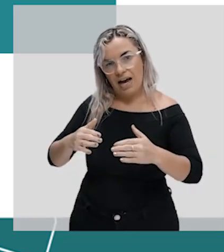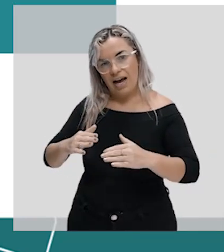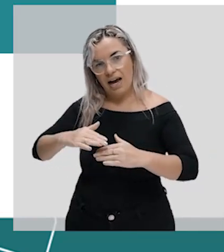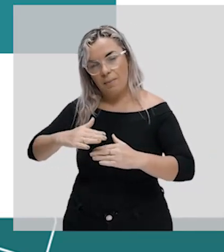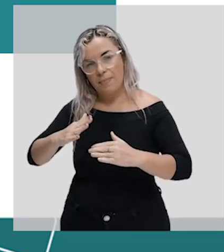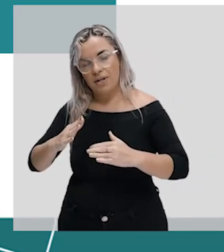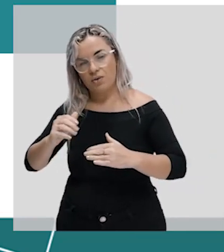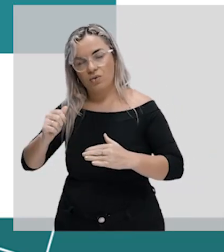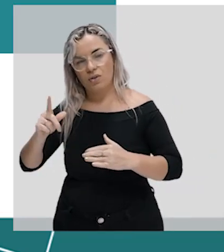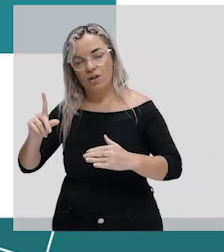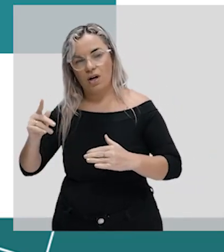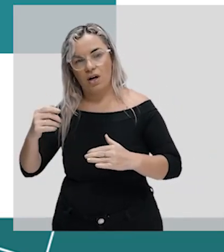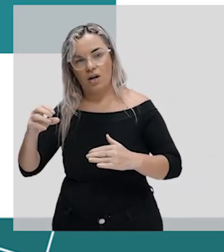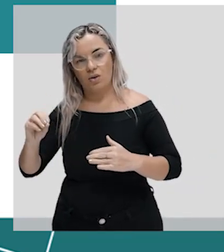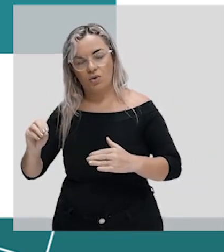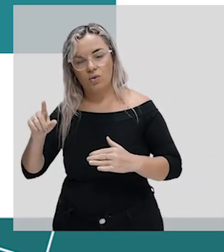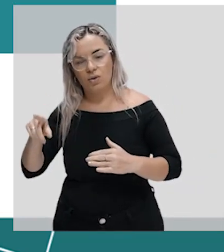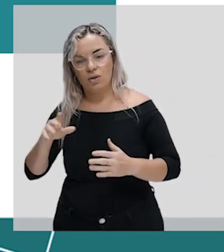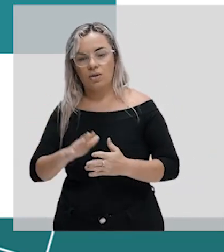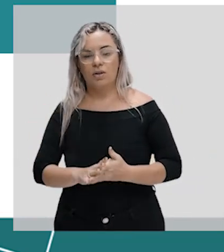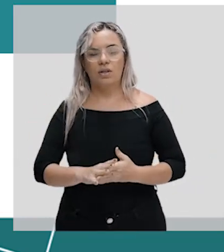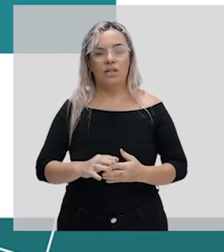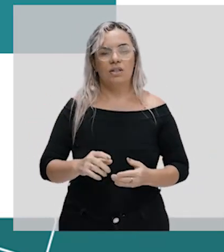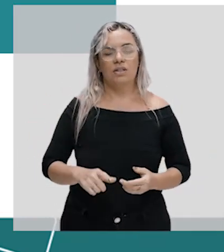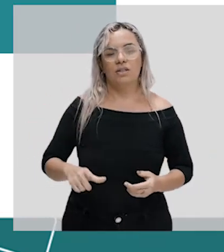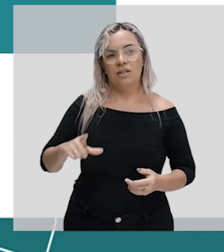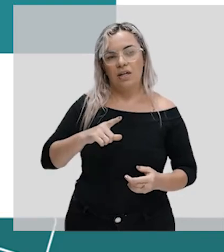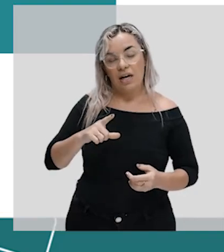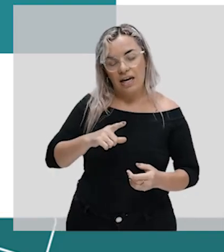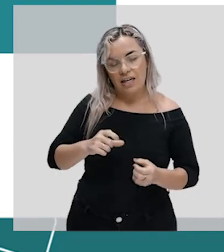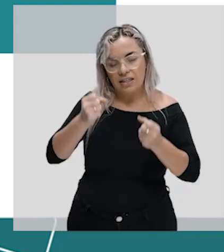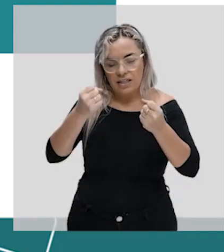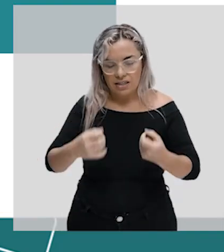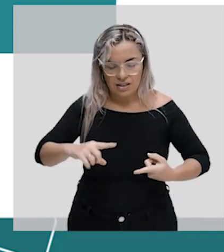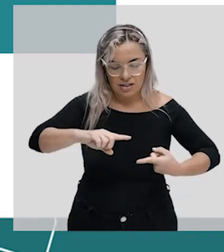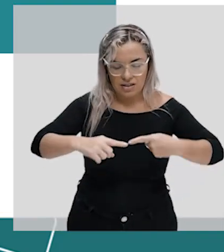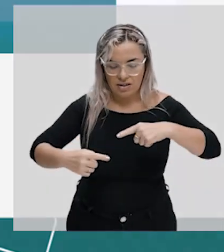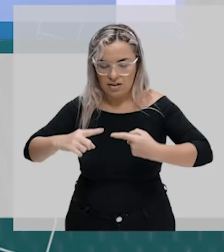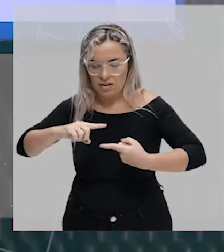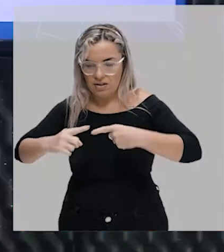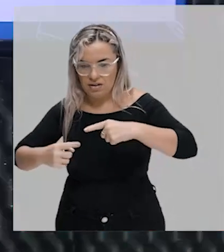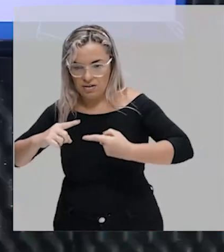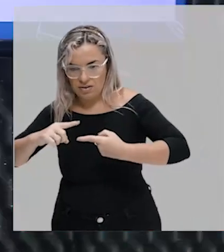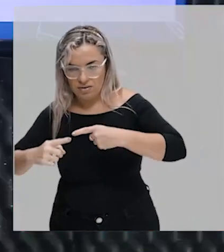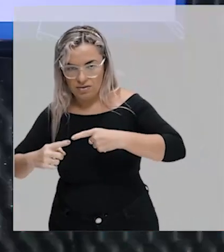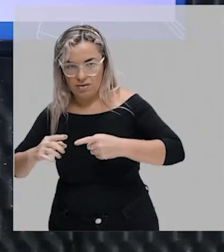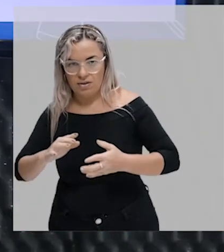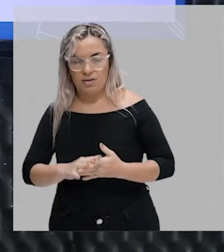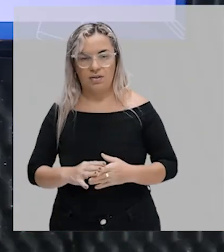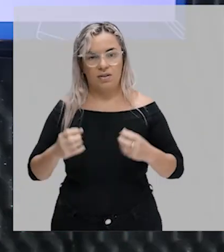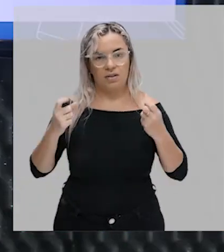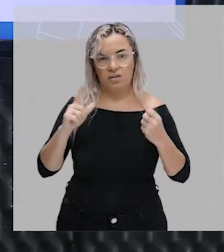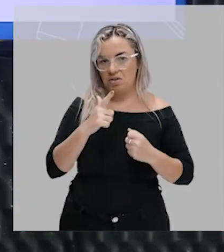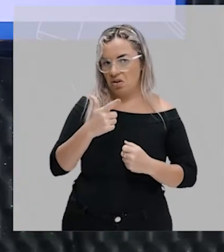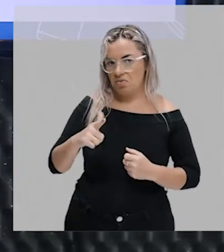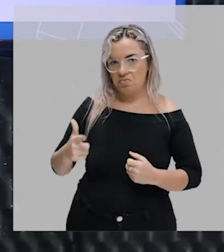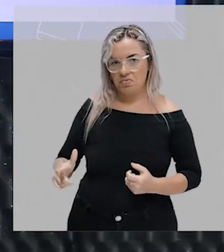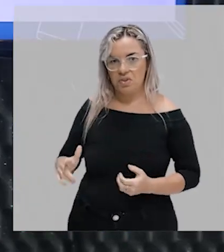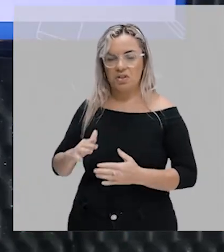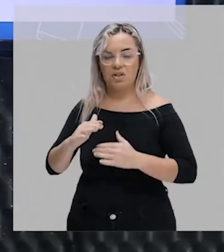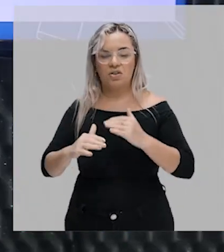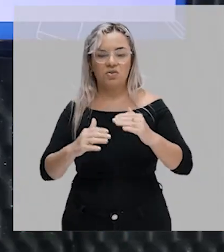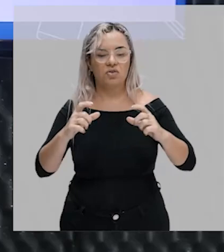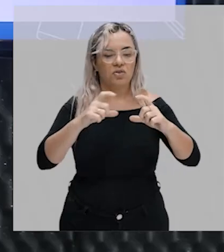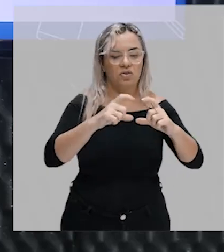nominal, palavras que não têm harmonia na hora dessa construção. Temos que tomar cuidado. A